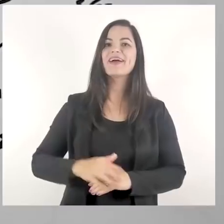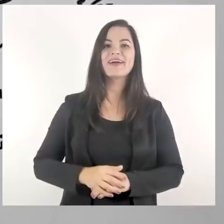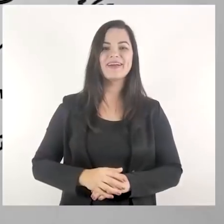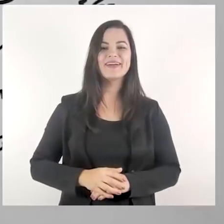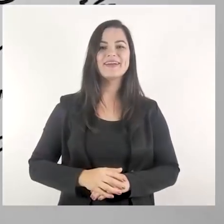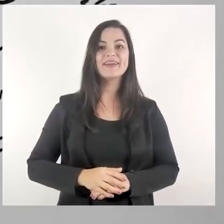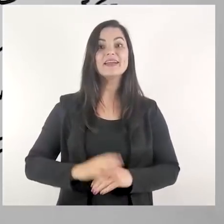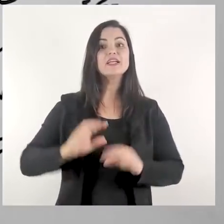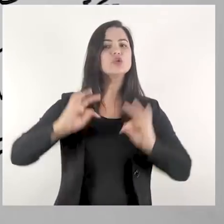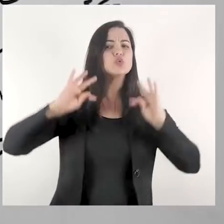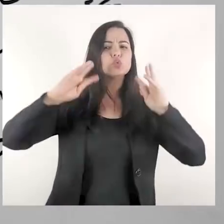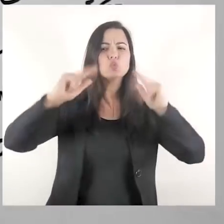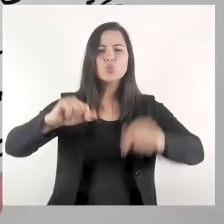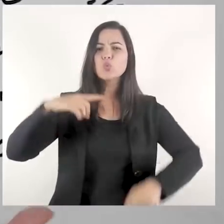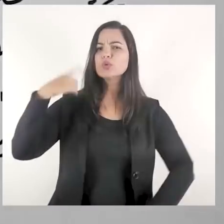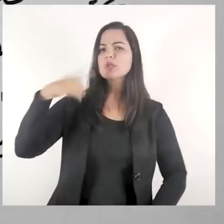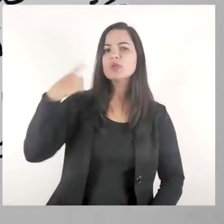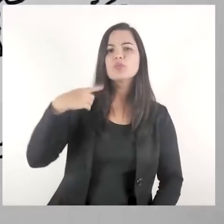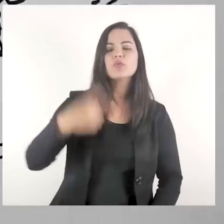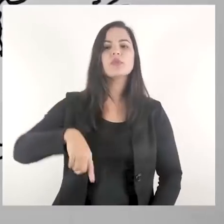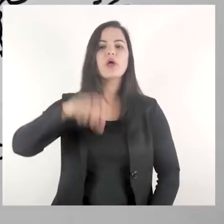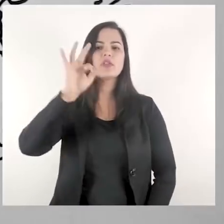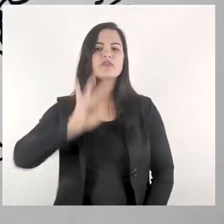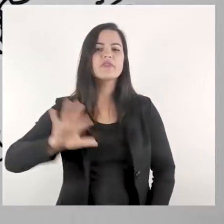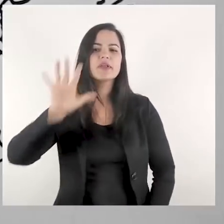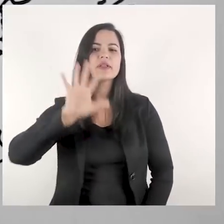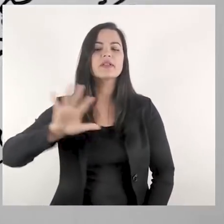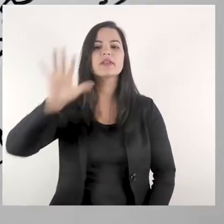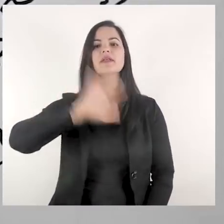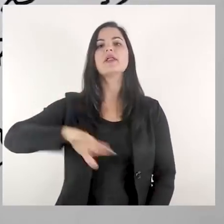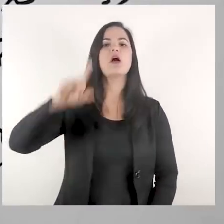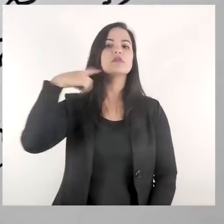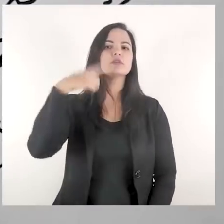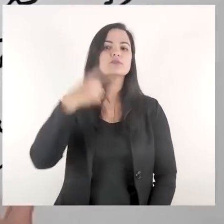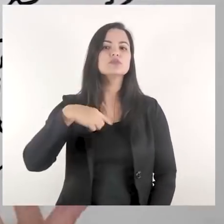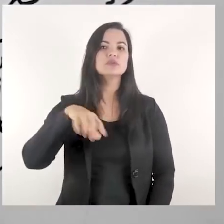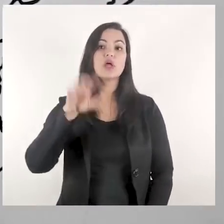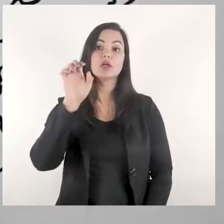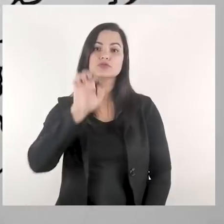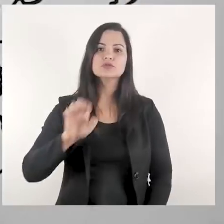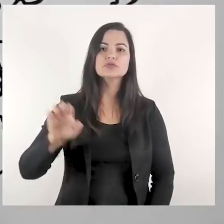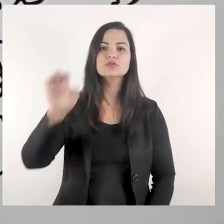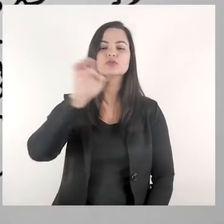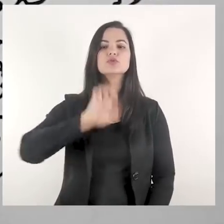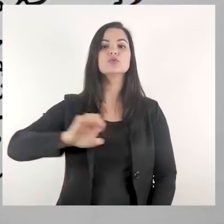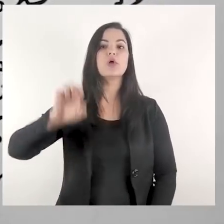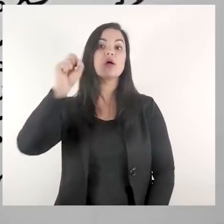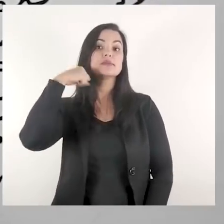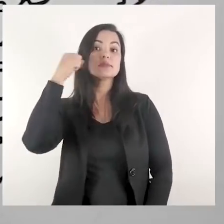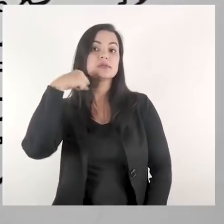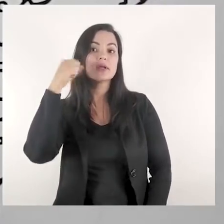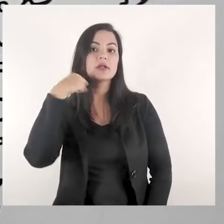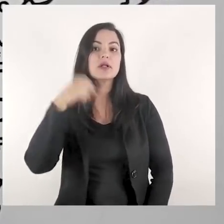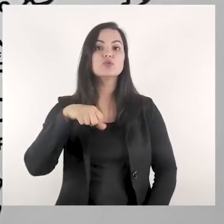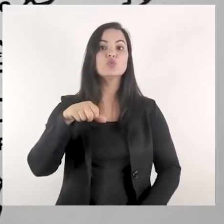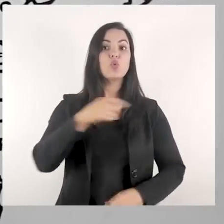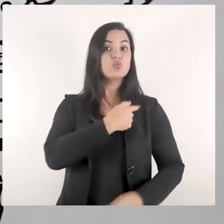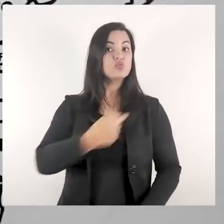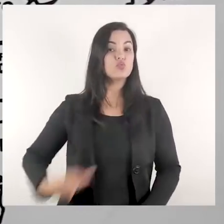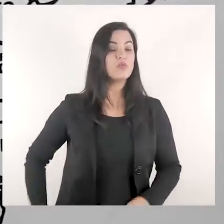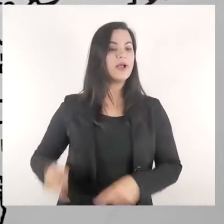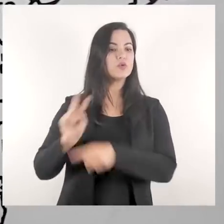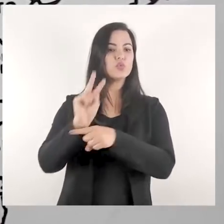outros deputados federais, deputados estaduais, senadores, governando, cuidando do nosso